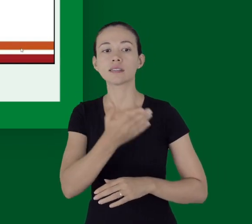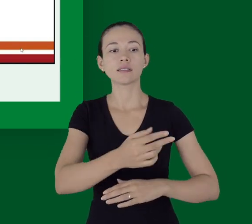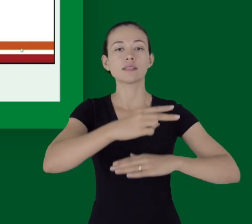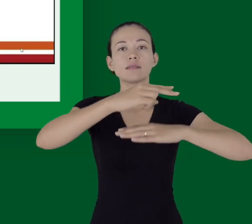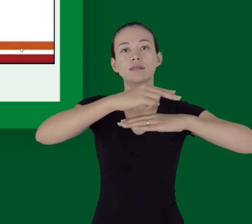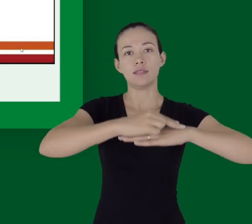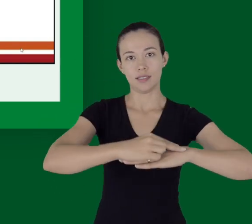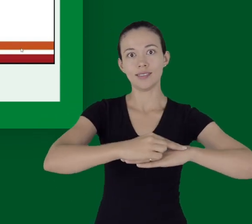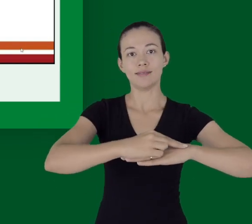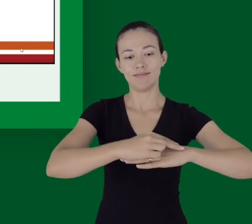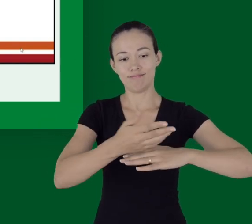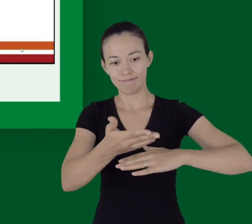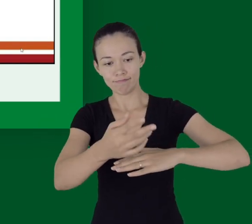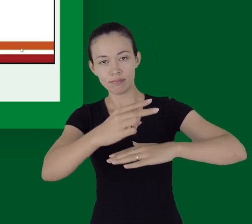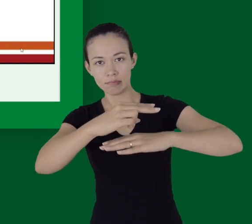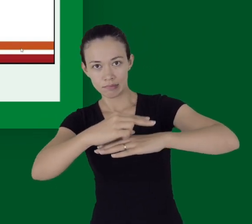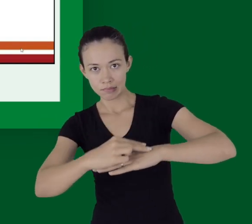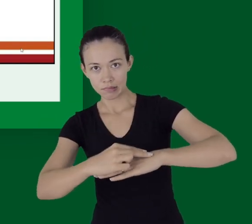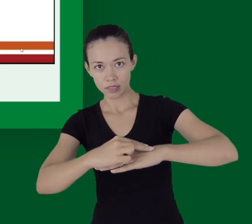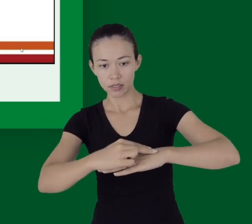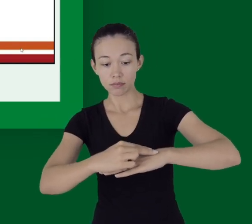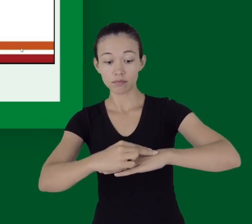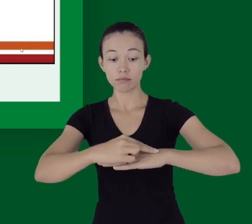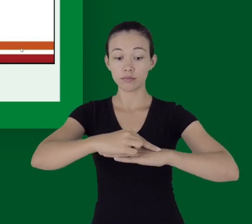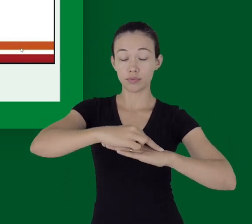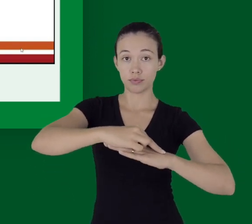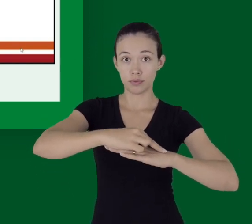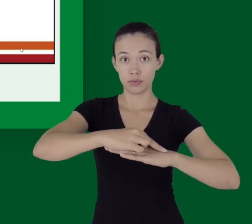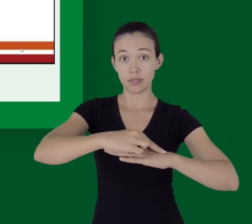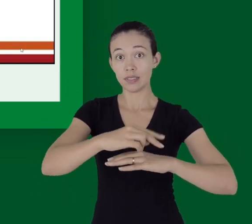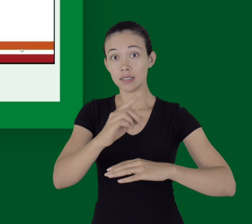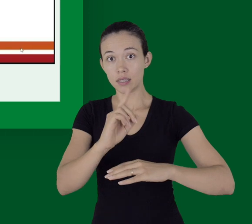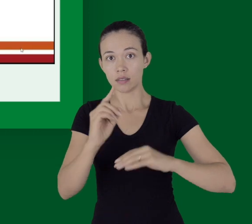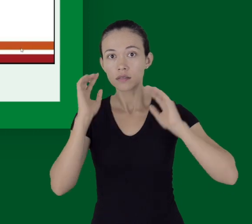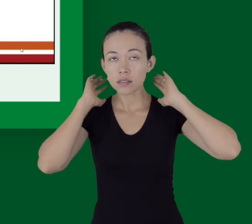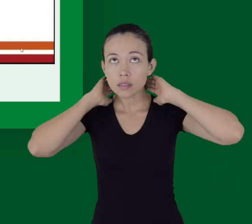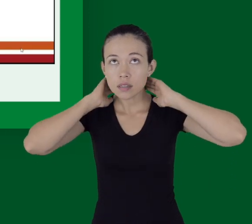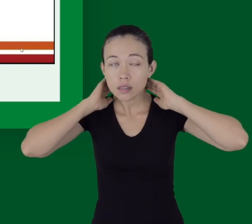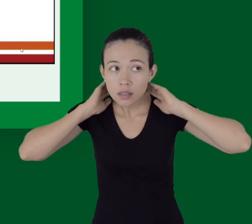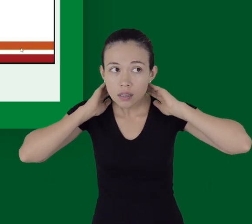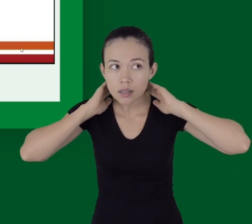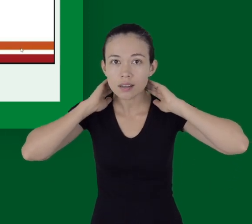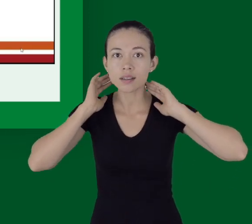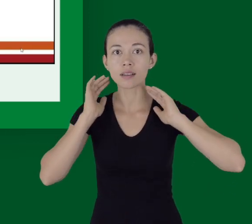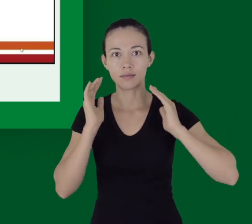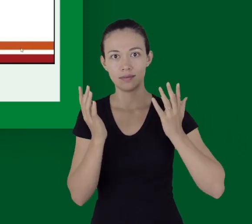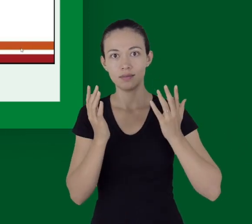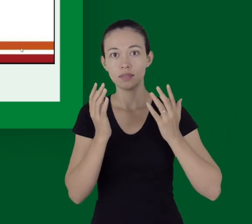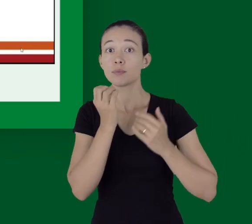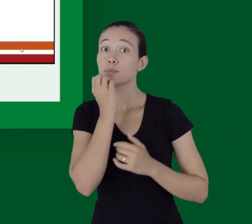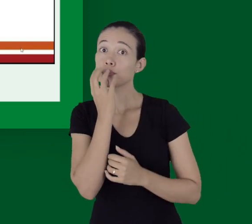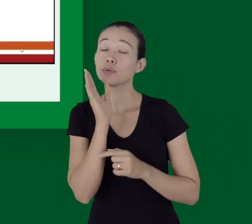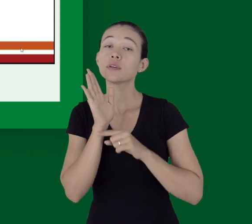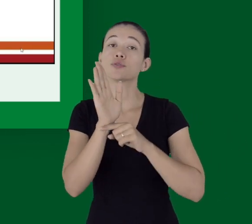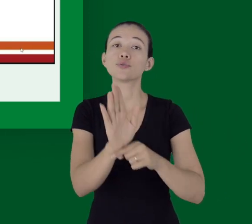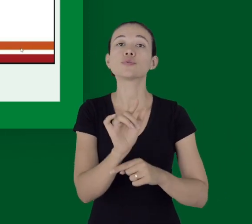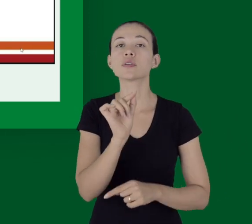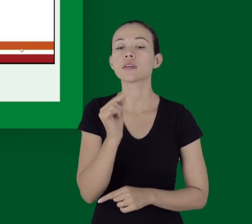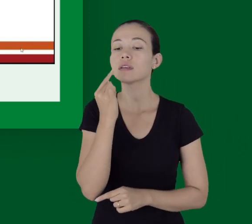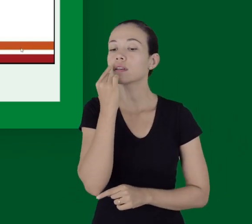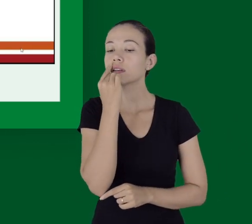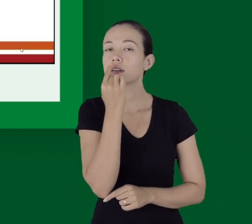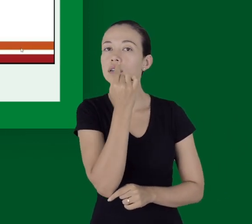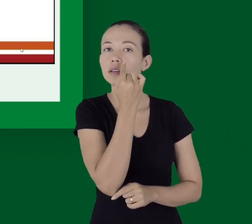às vezes a gente esquece, o paciente está deitado, a gente chega, o paciente está deitado. Se a gente não levar a cabeceira, se a gente levar a cabeceira, isso vai facilitar